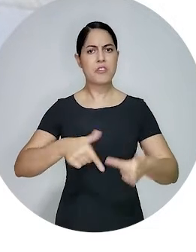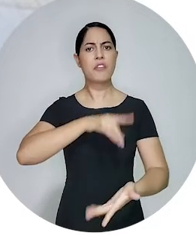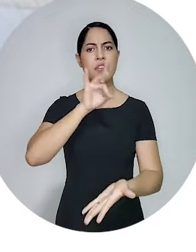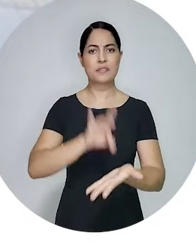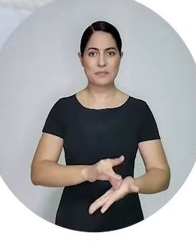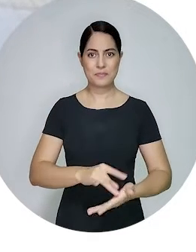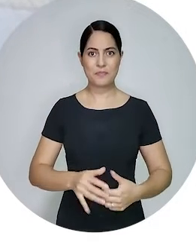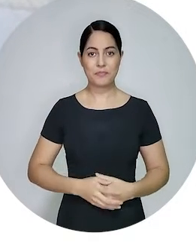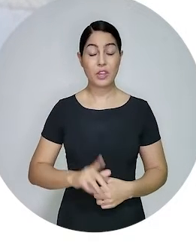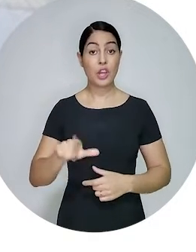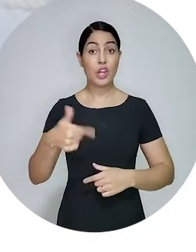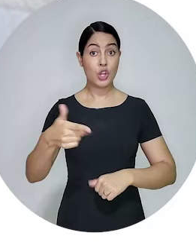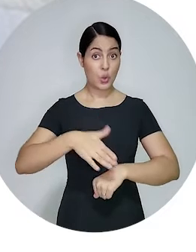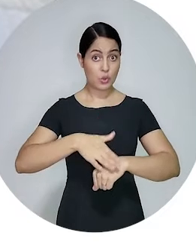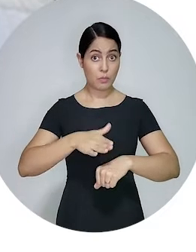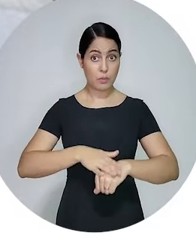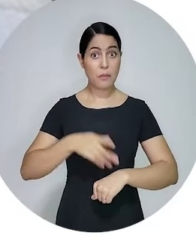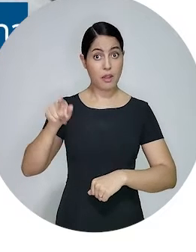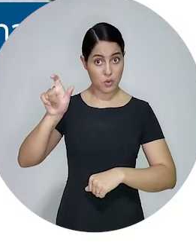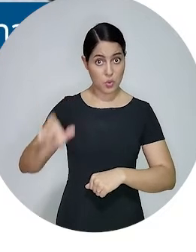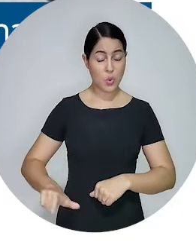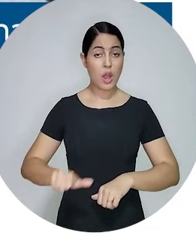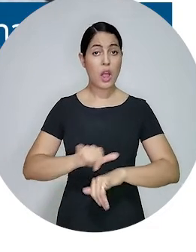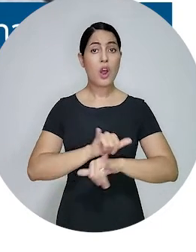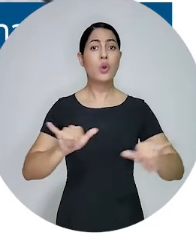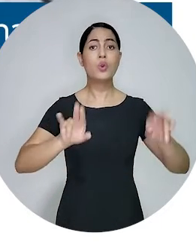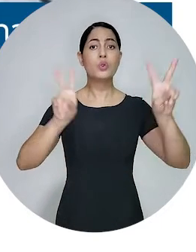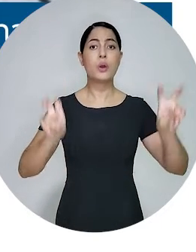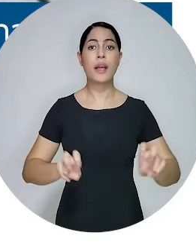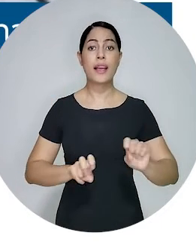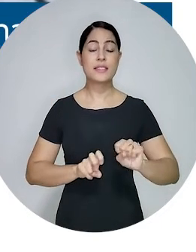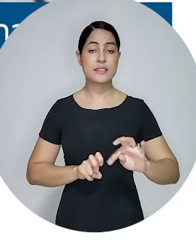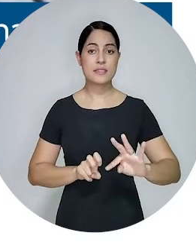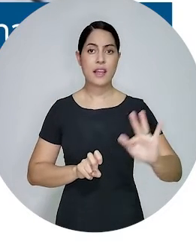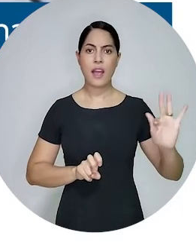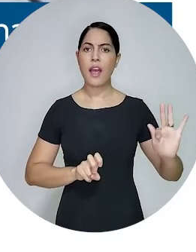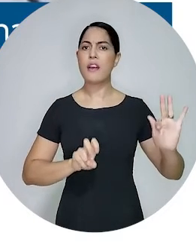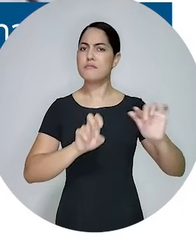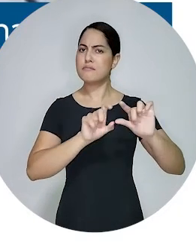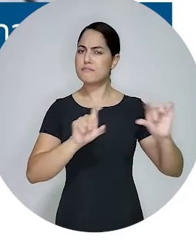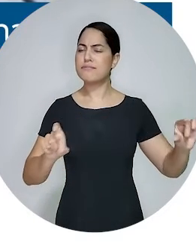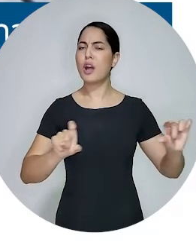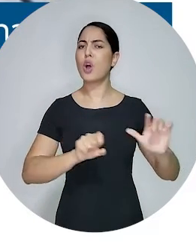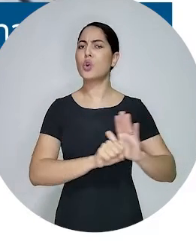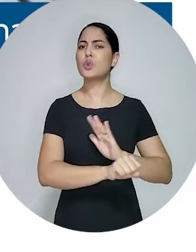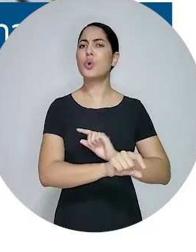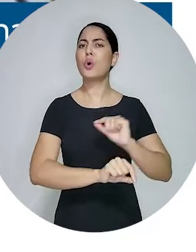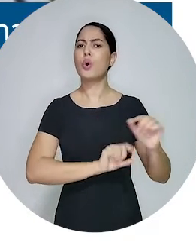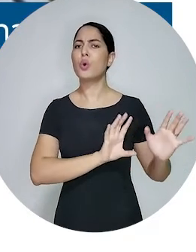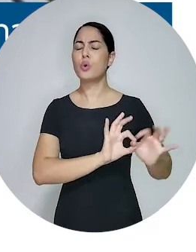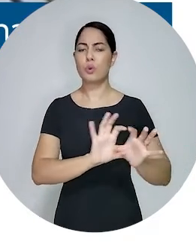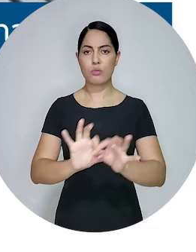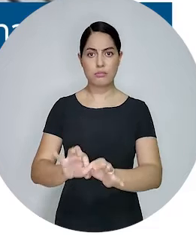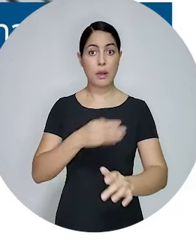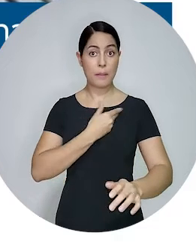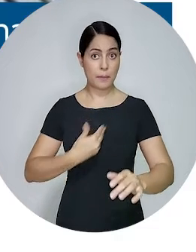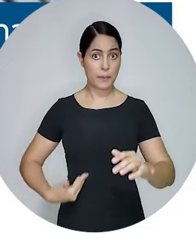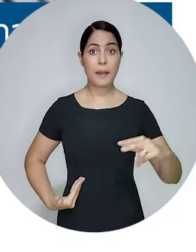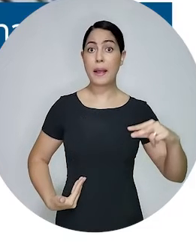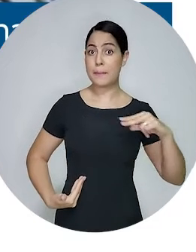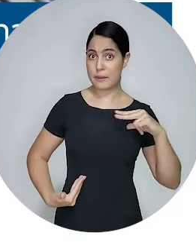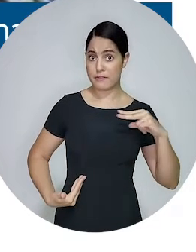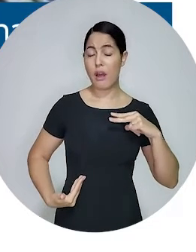Marcelo Terto vê a proposição de uma súmula do STF sobre os pareceres elaborados pela advocacia pública e privada como